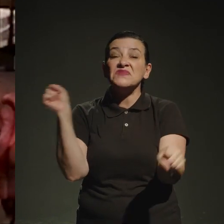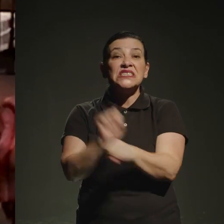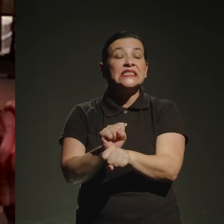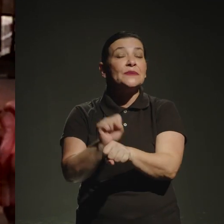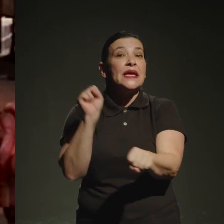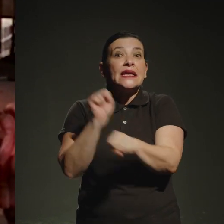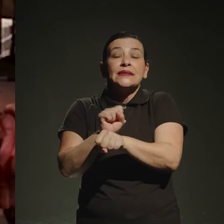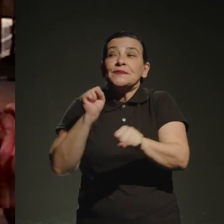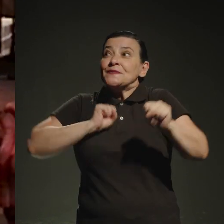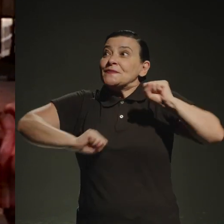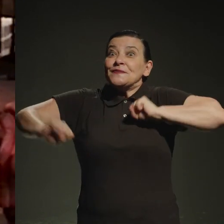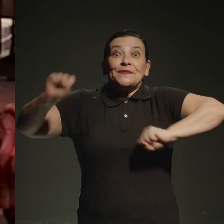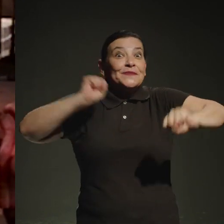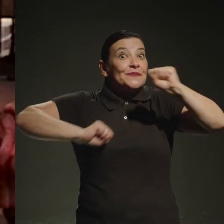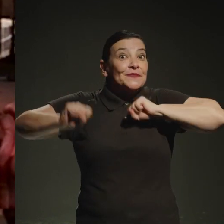Venci.